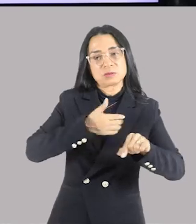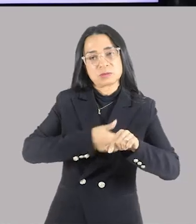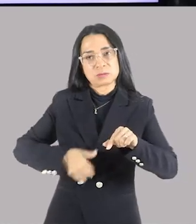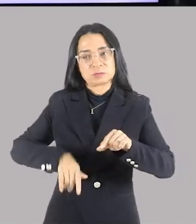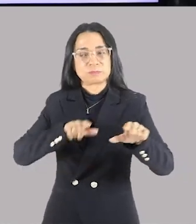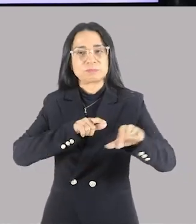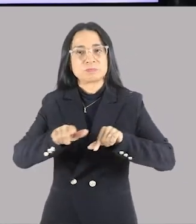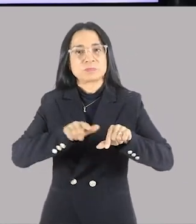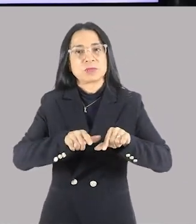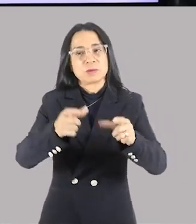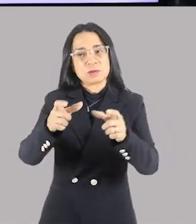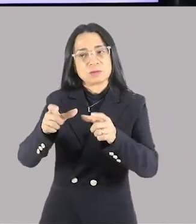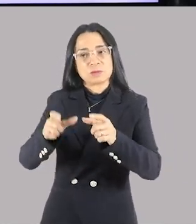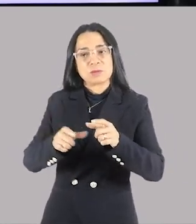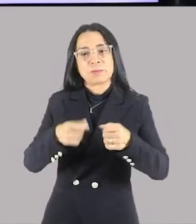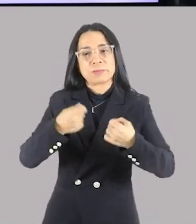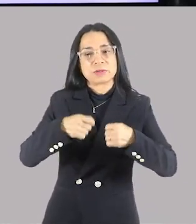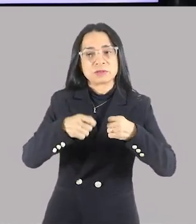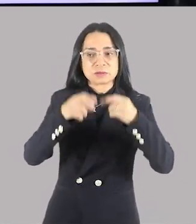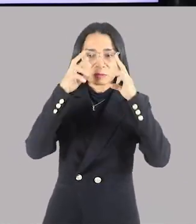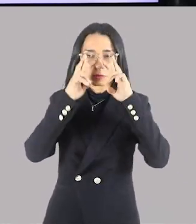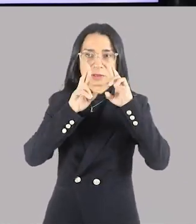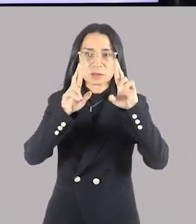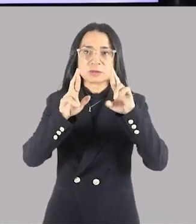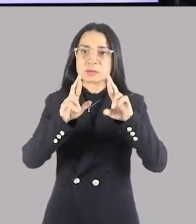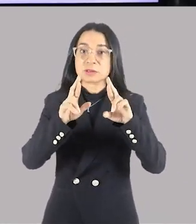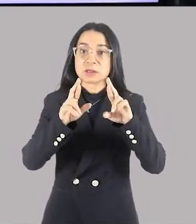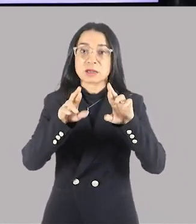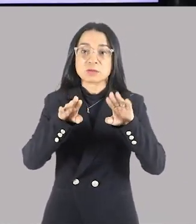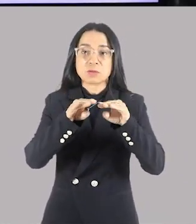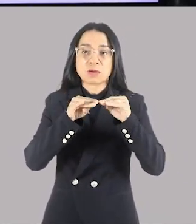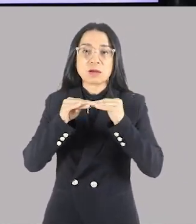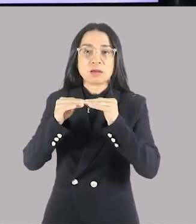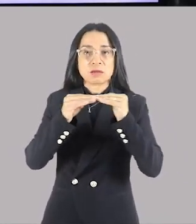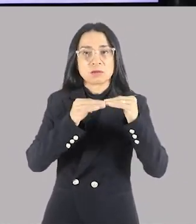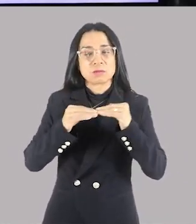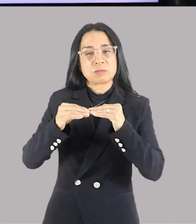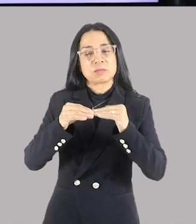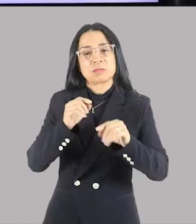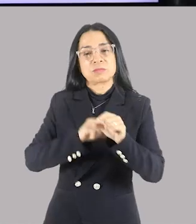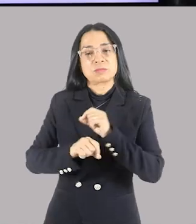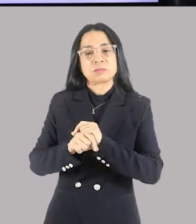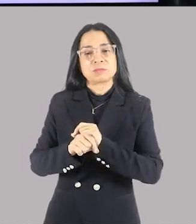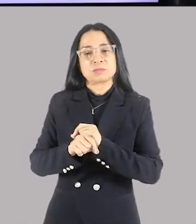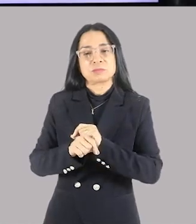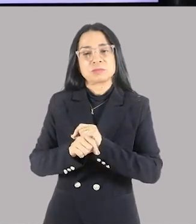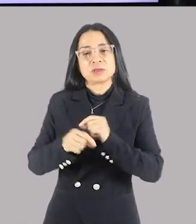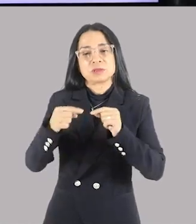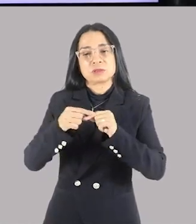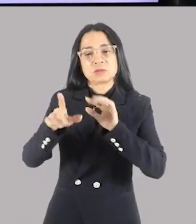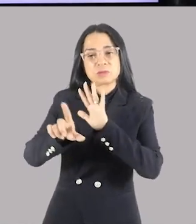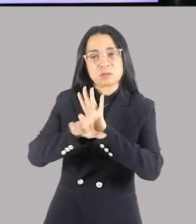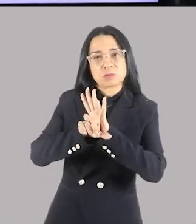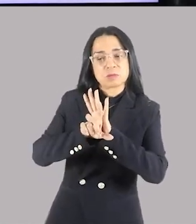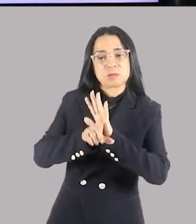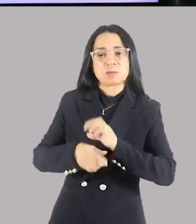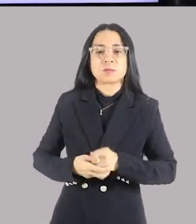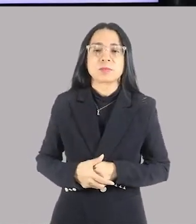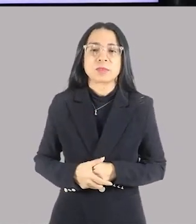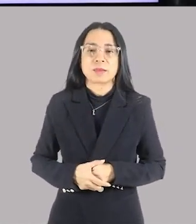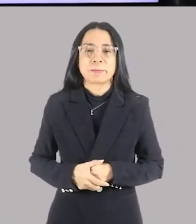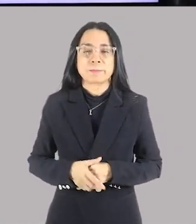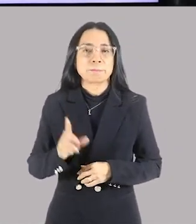desses órgãos devem ser respeitados da mesma maneira, de acordo com a legalidade imposta no nosso ordenamento jurídico, tá?